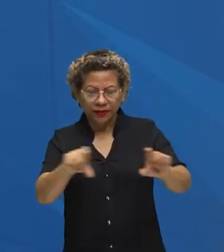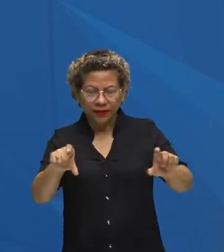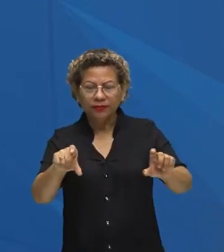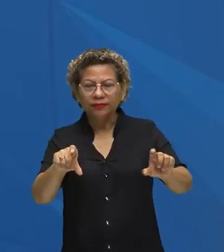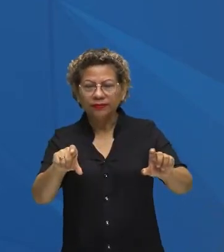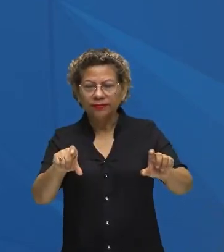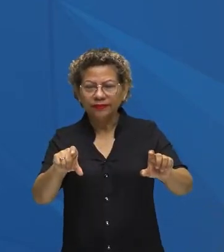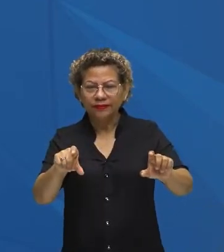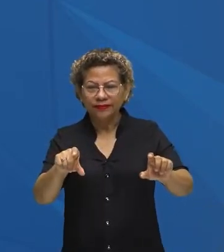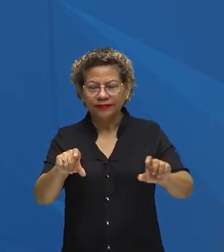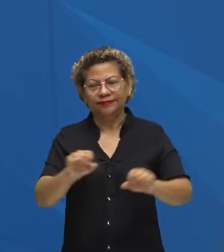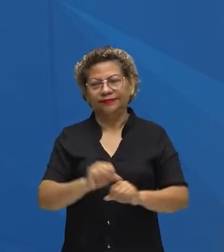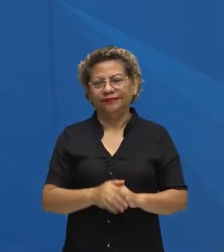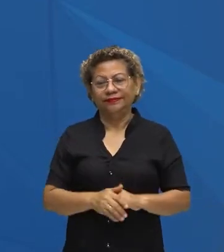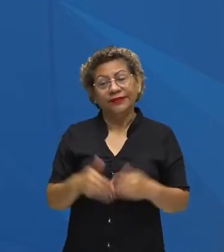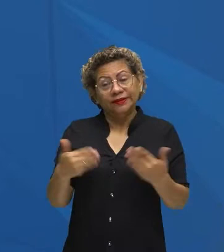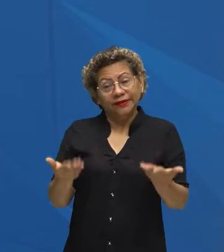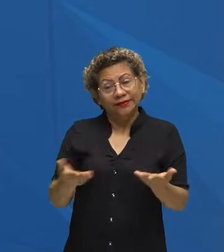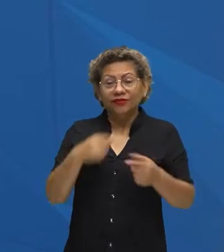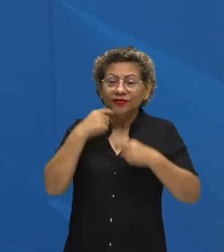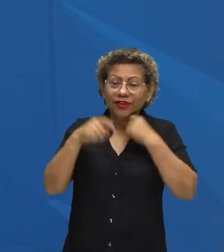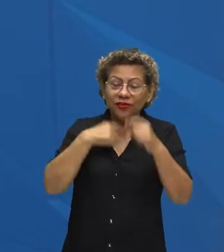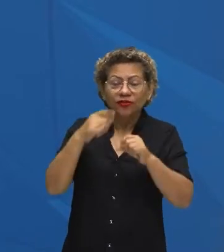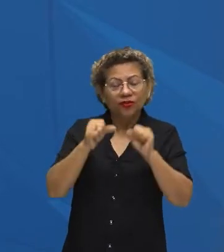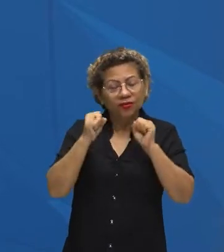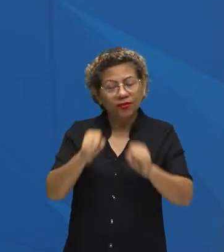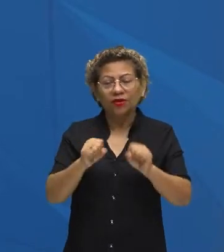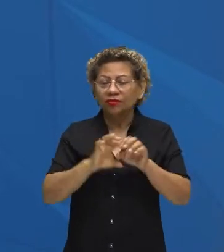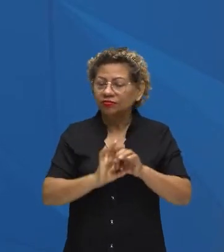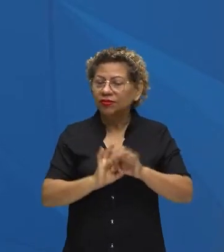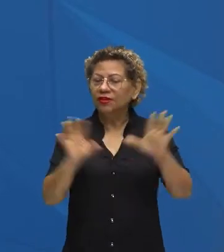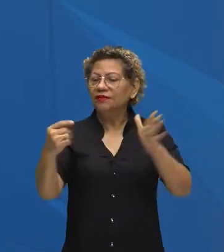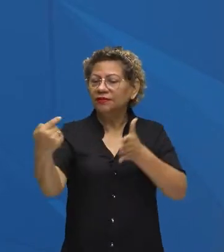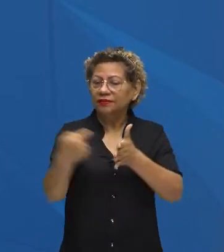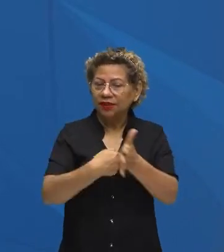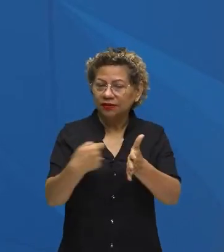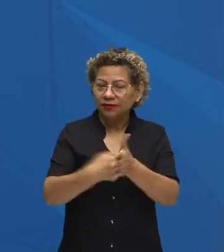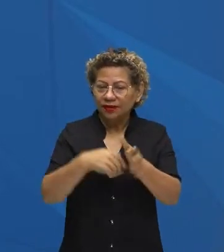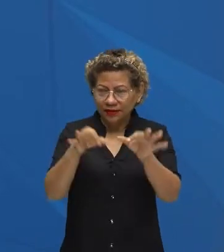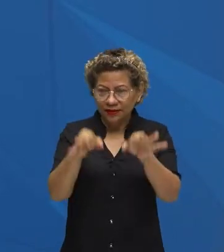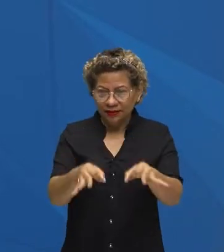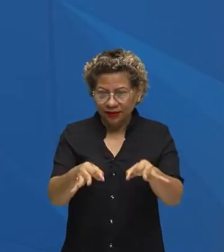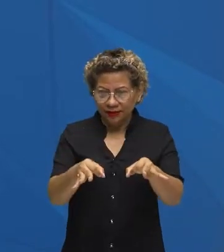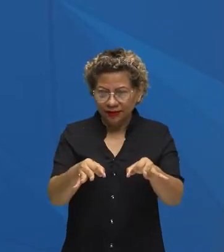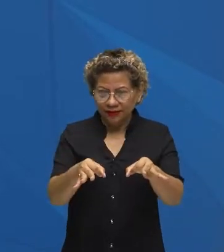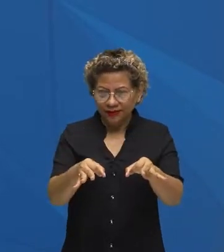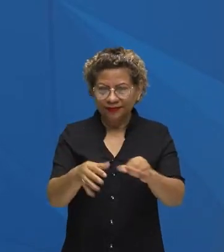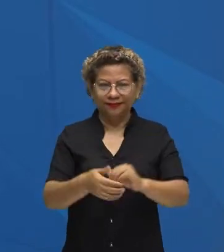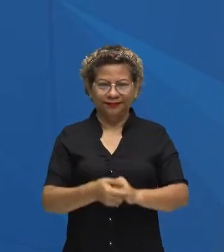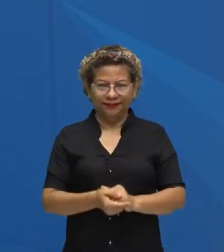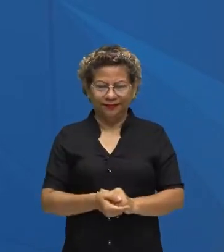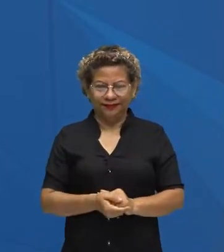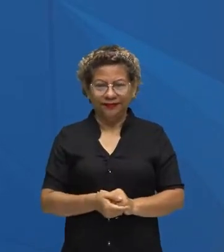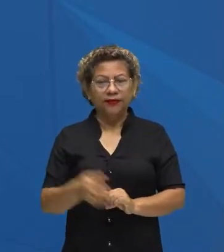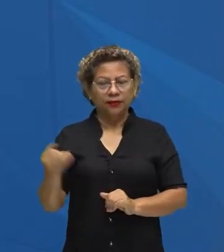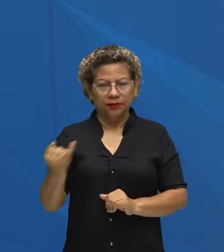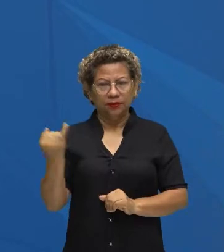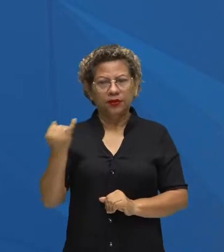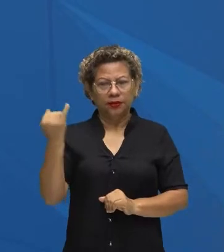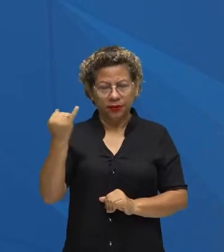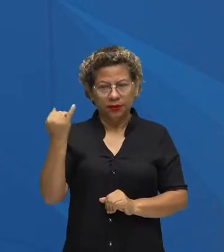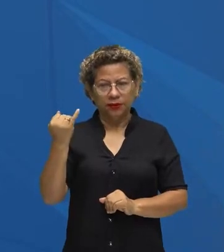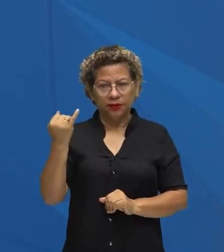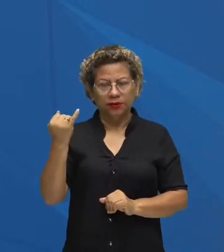Então, se tiver dúvidas, pergunte, tudo certo? E olha só, não menos importante, precisamos